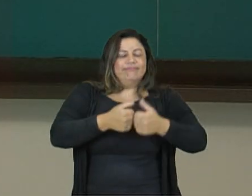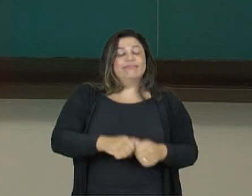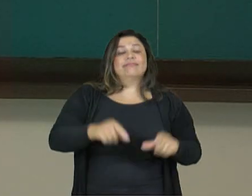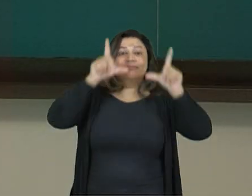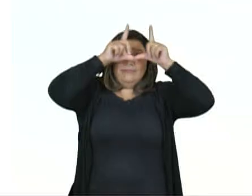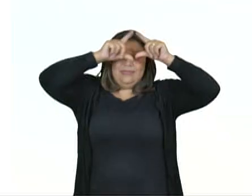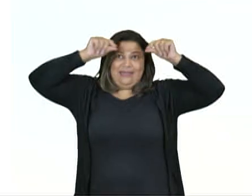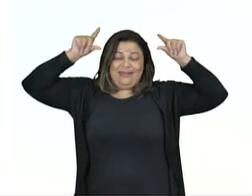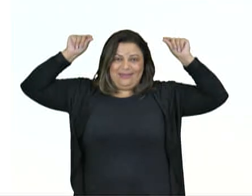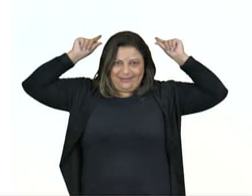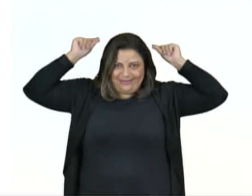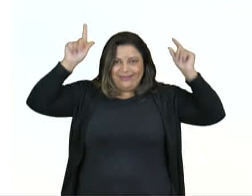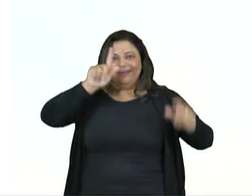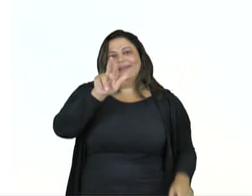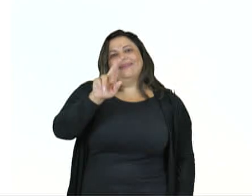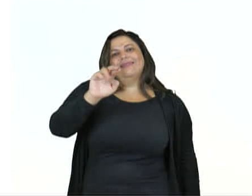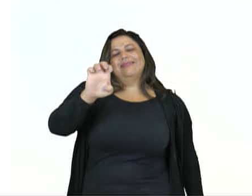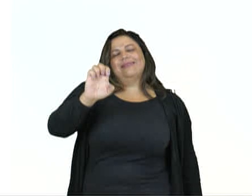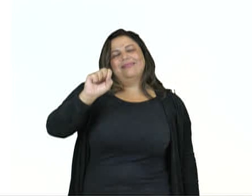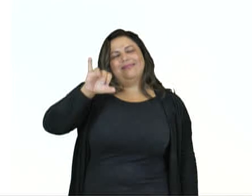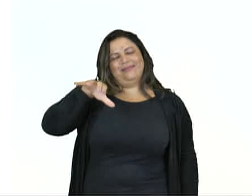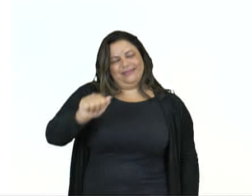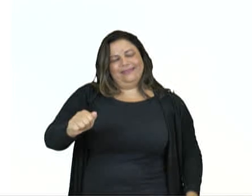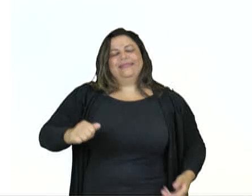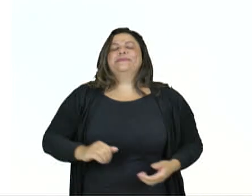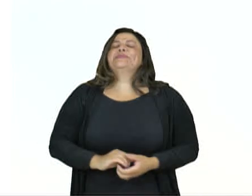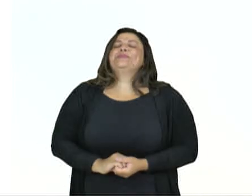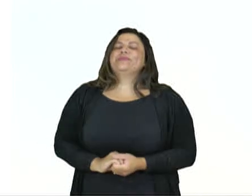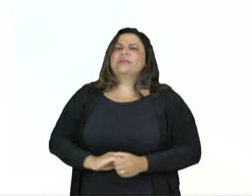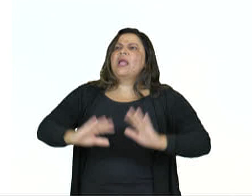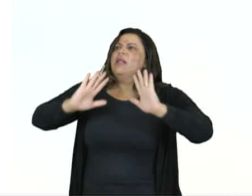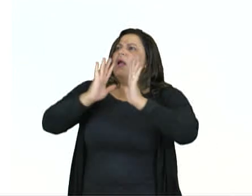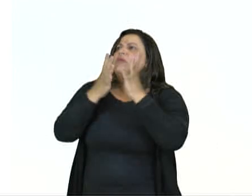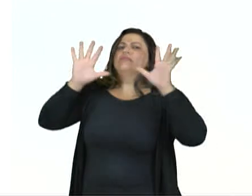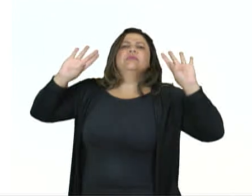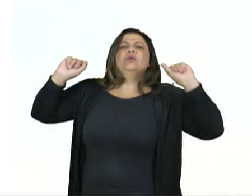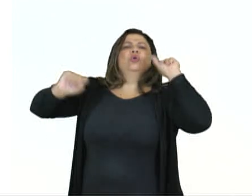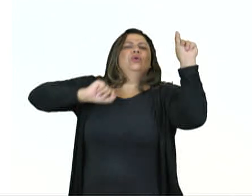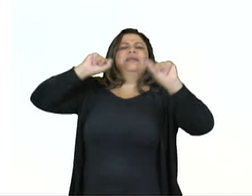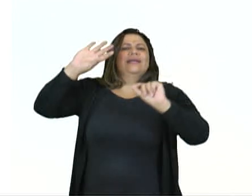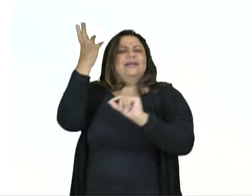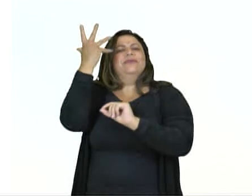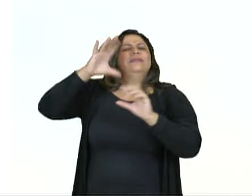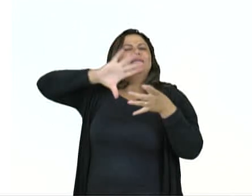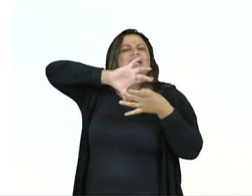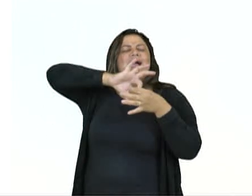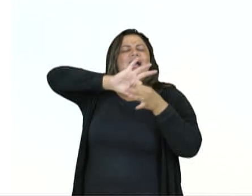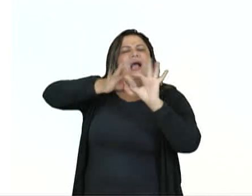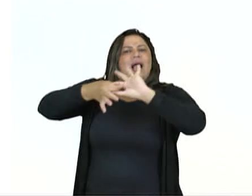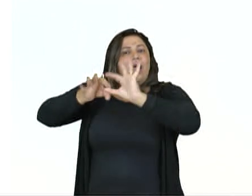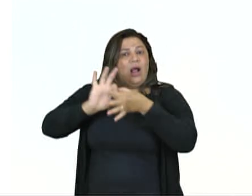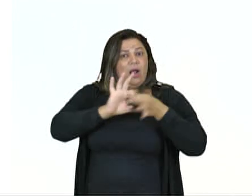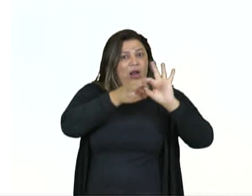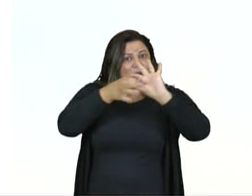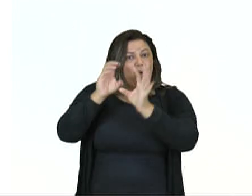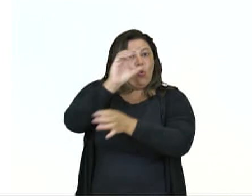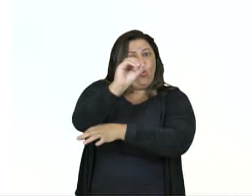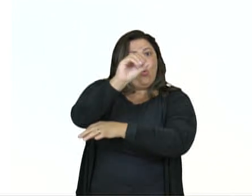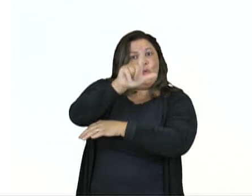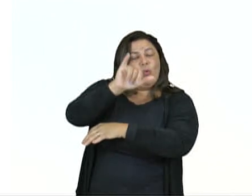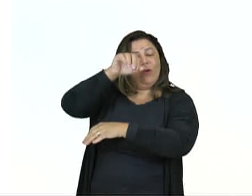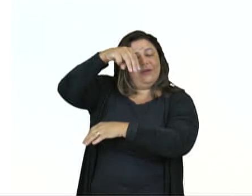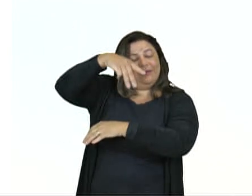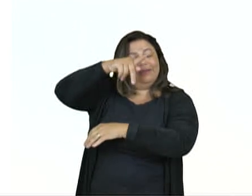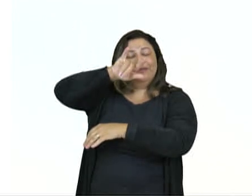Na Grécia, em virtude das comemorações aos Jogos Olímpicos, haviam várias danças também. Já nas cortes do